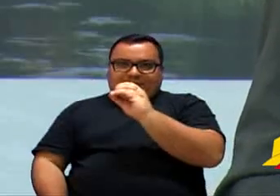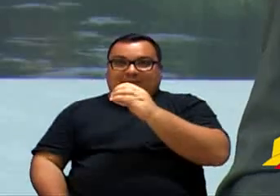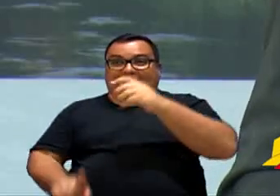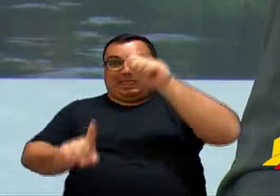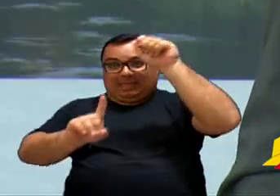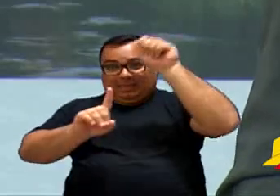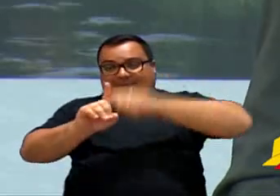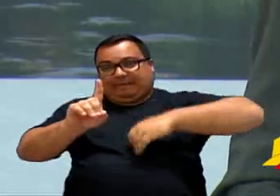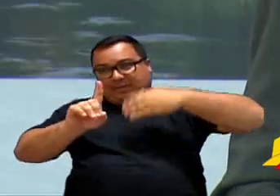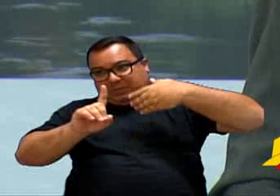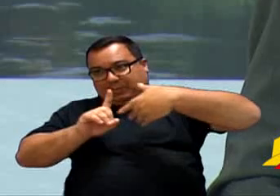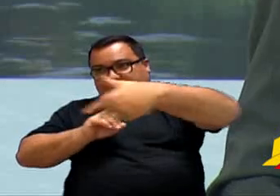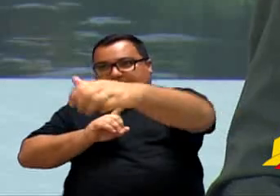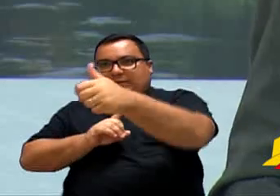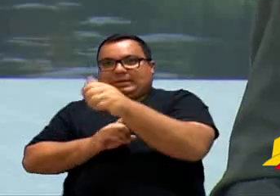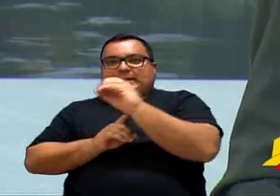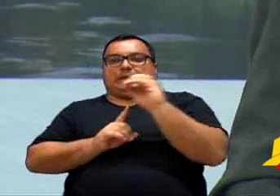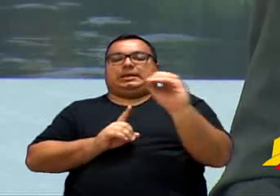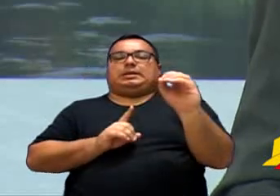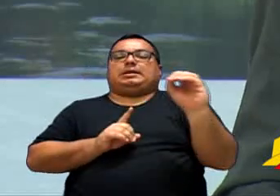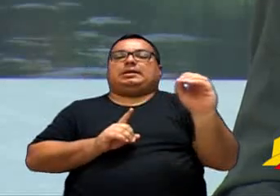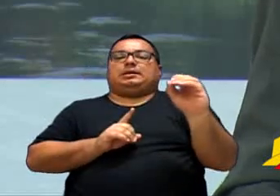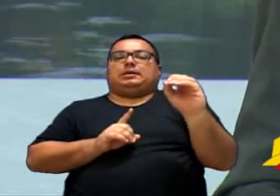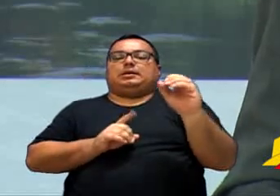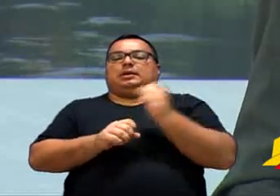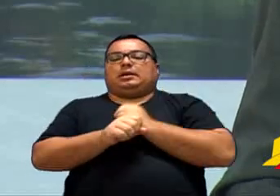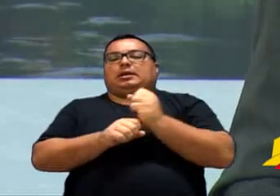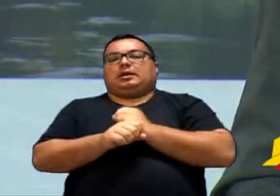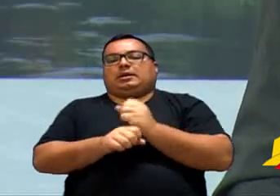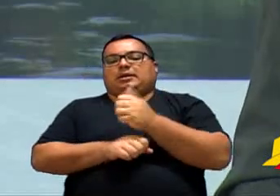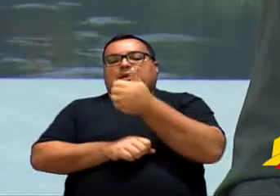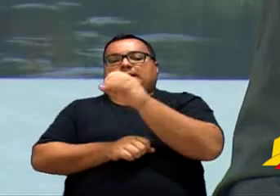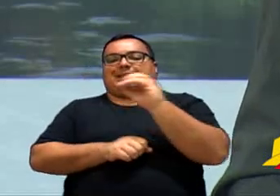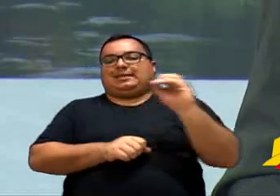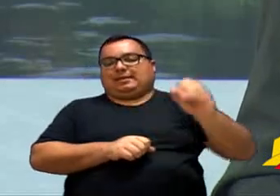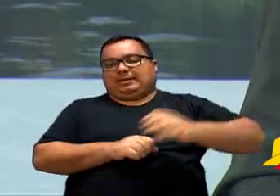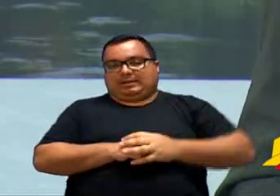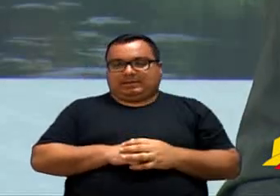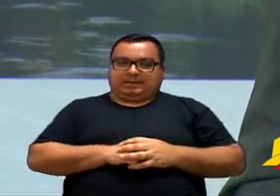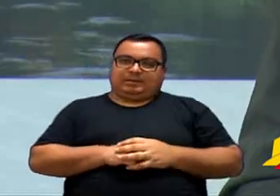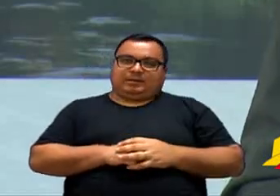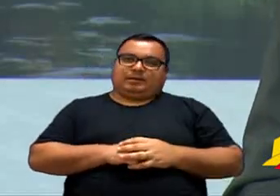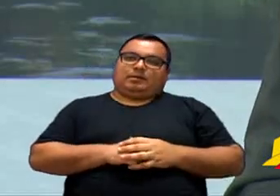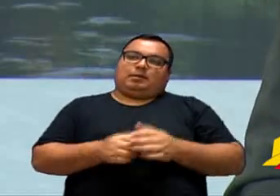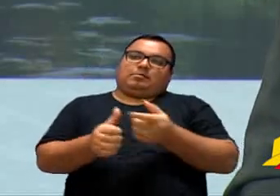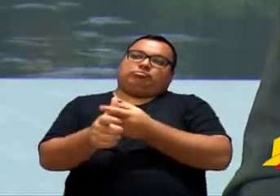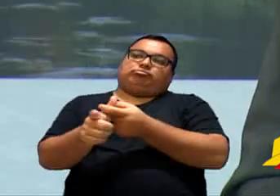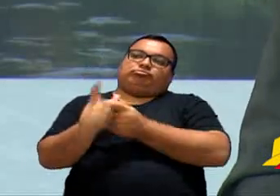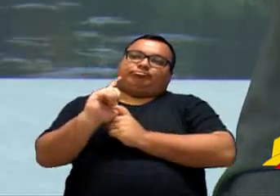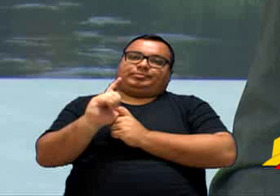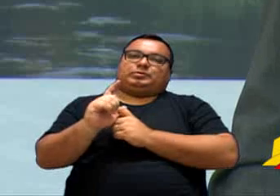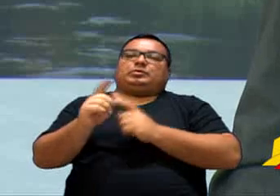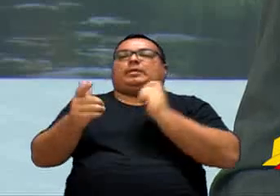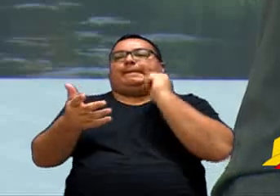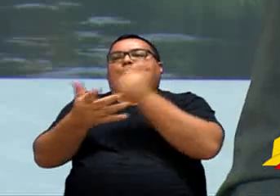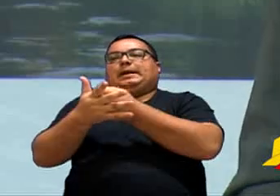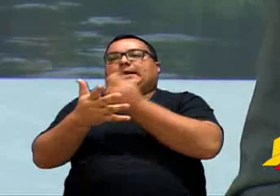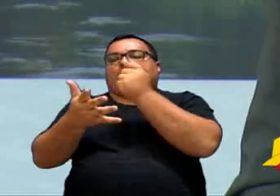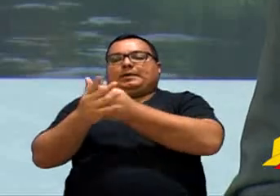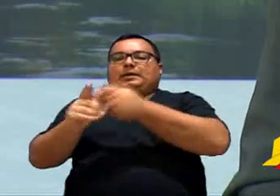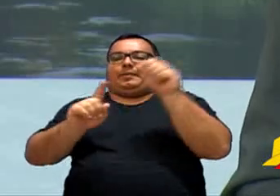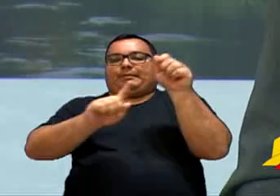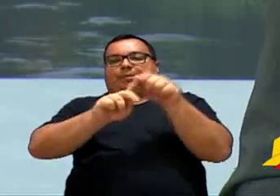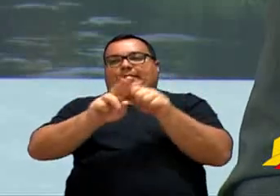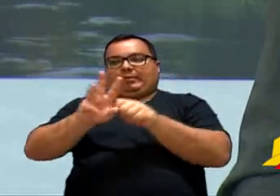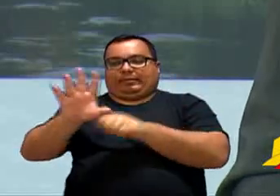eu acho que foi por uns 10 anos, a dívida que a administração pública ficou de